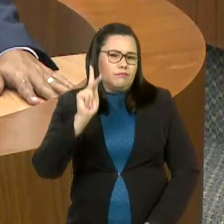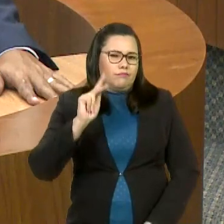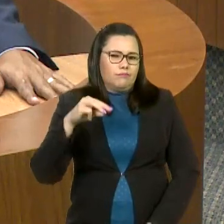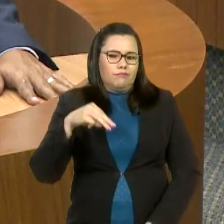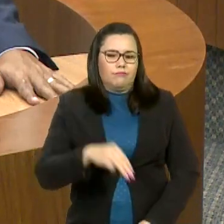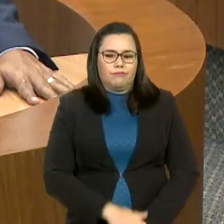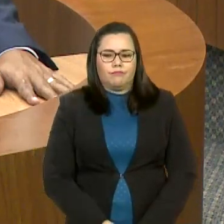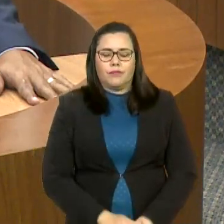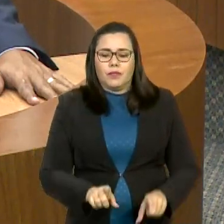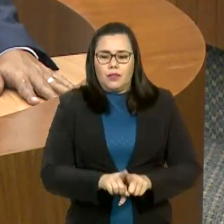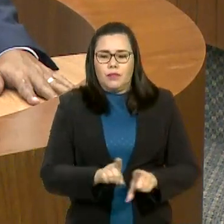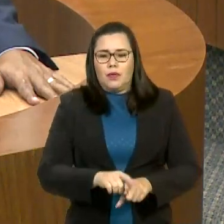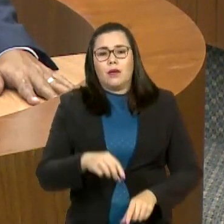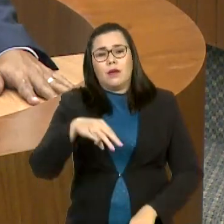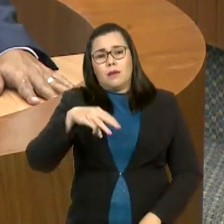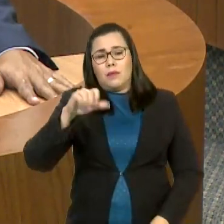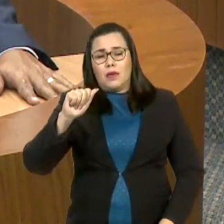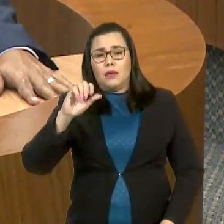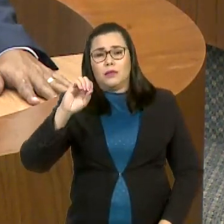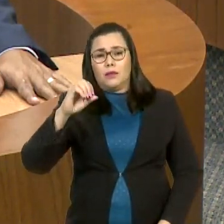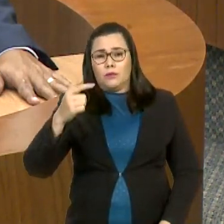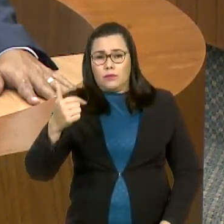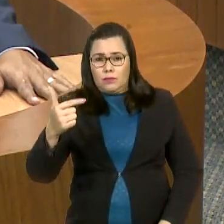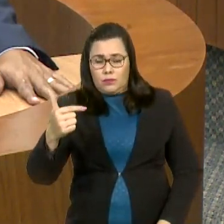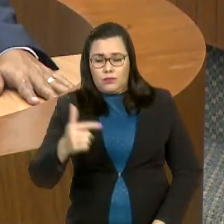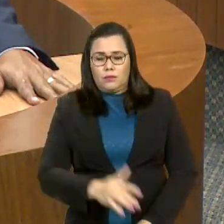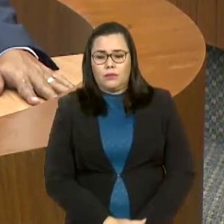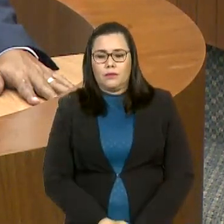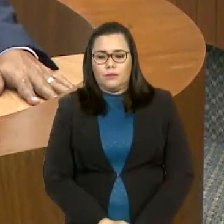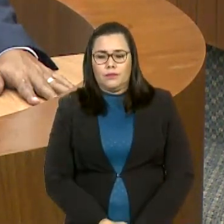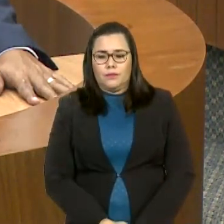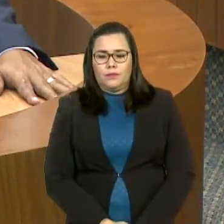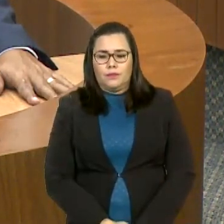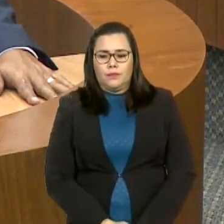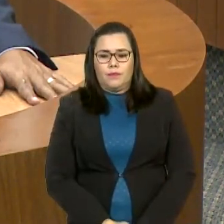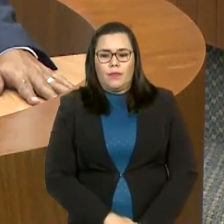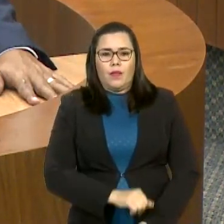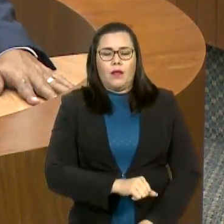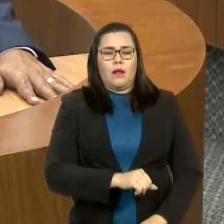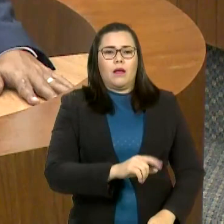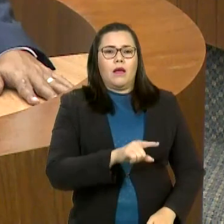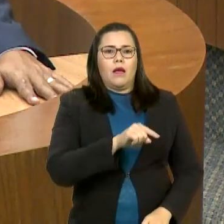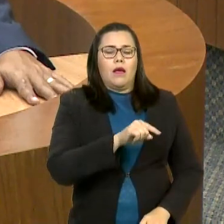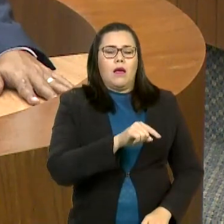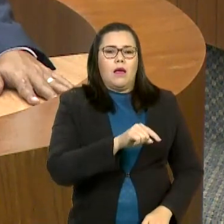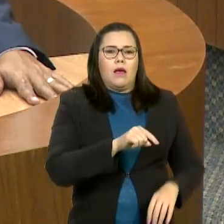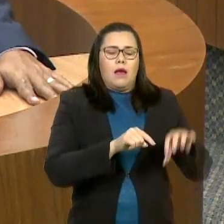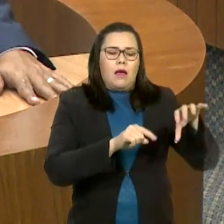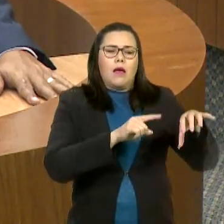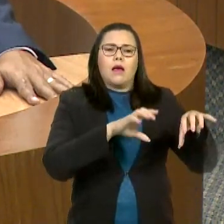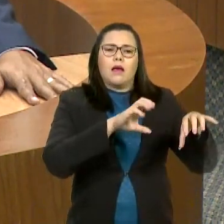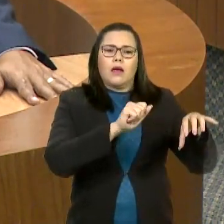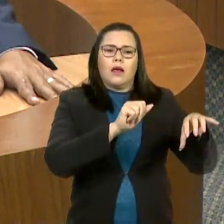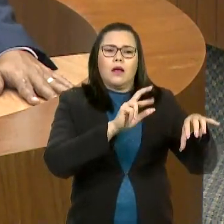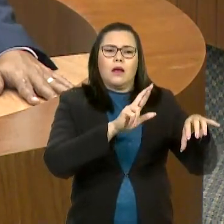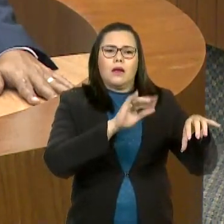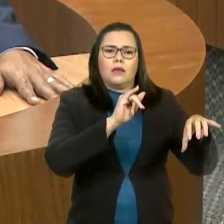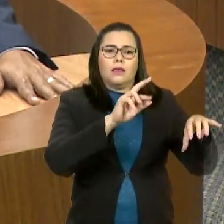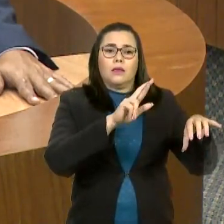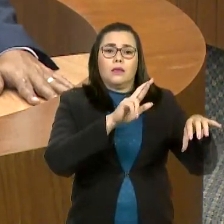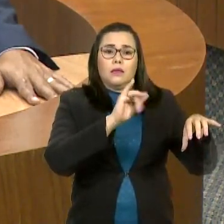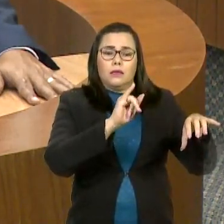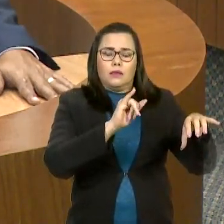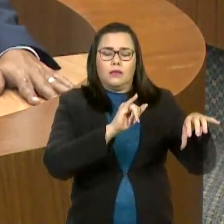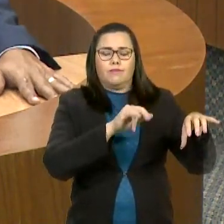da MA-012, que liga a cidade, o povoado Cariri, a Poção de Pedras, e Poção